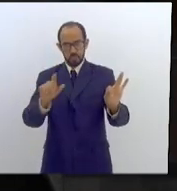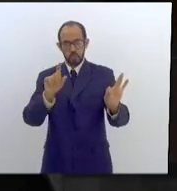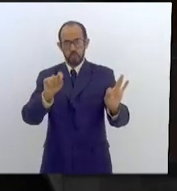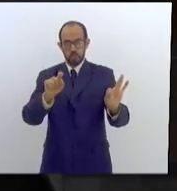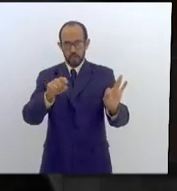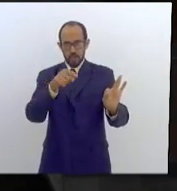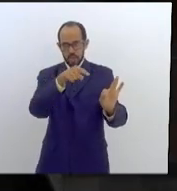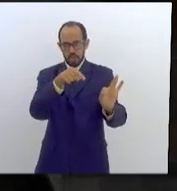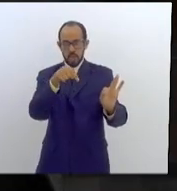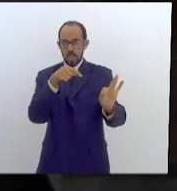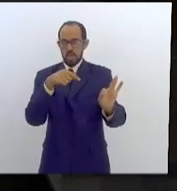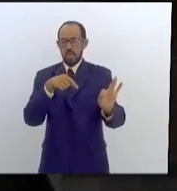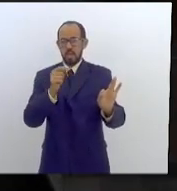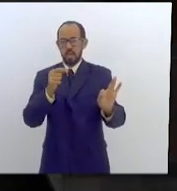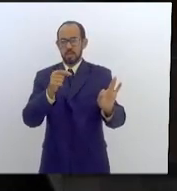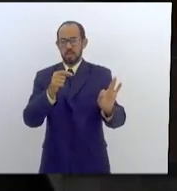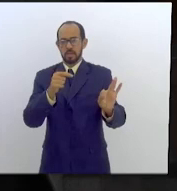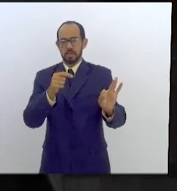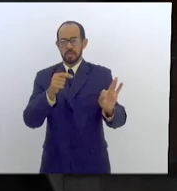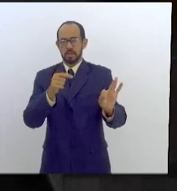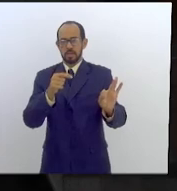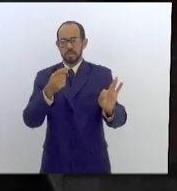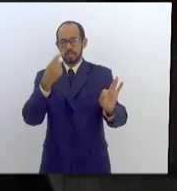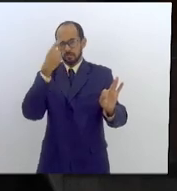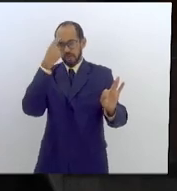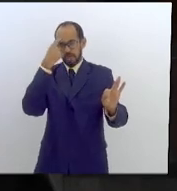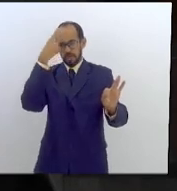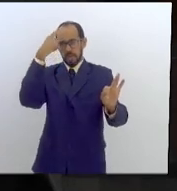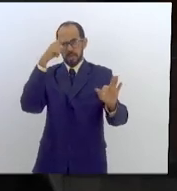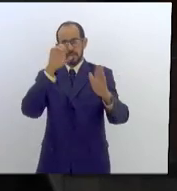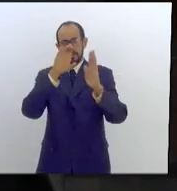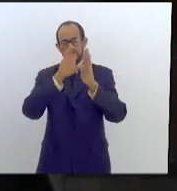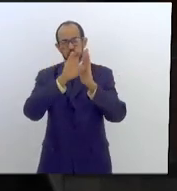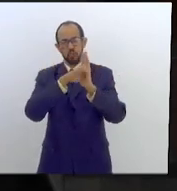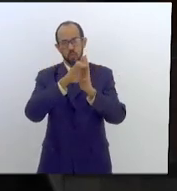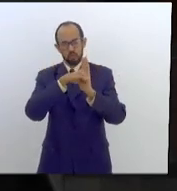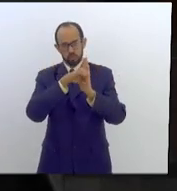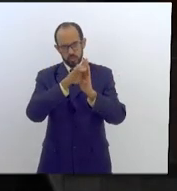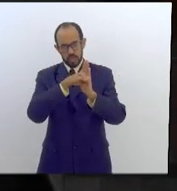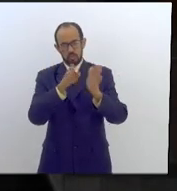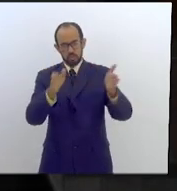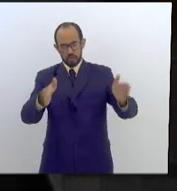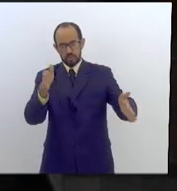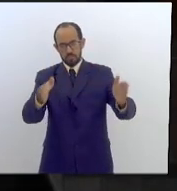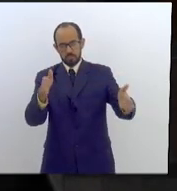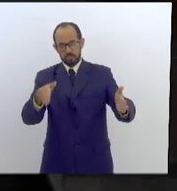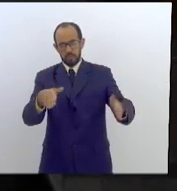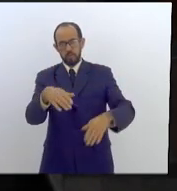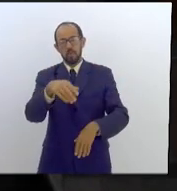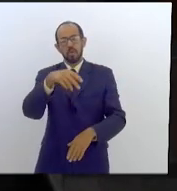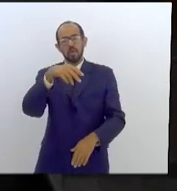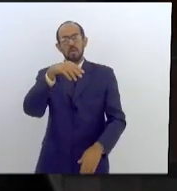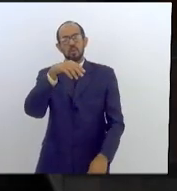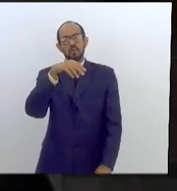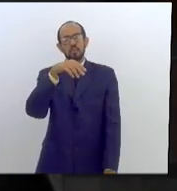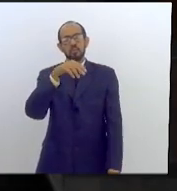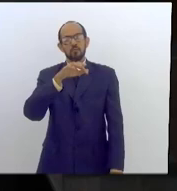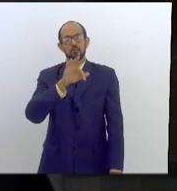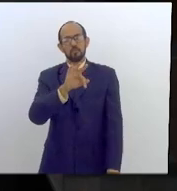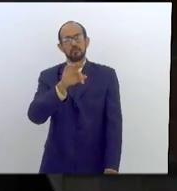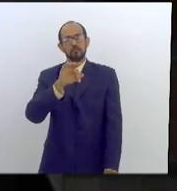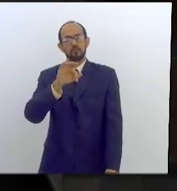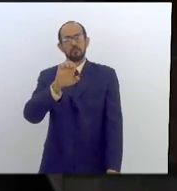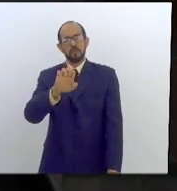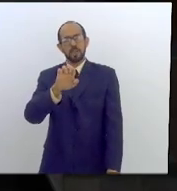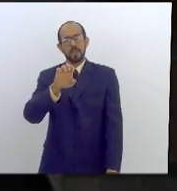que cunhou aquele período que era o fedebe a pá CB